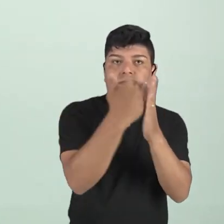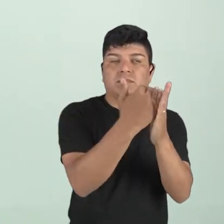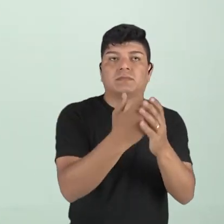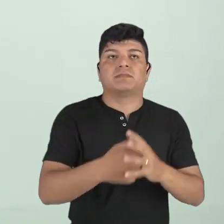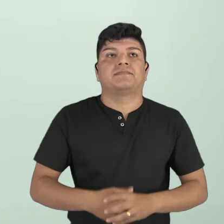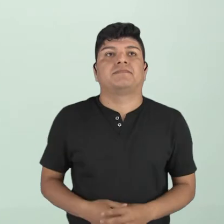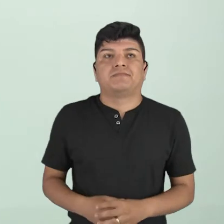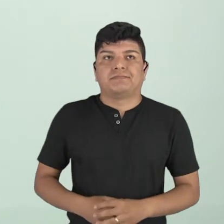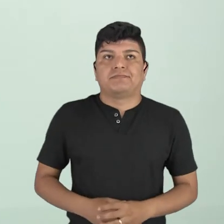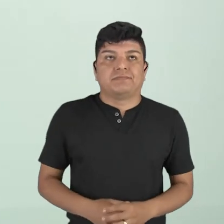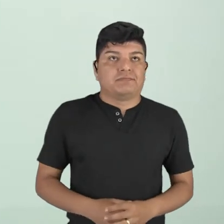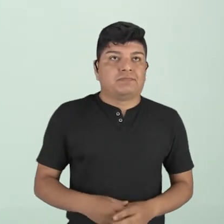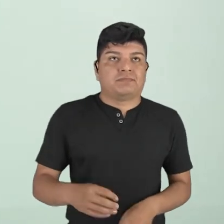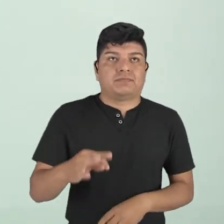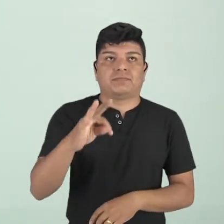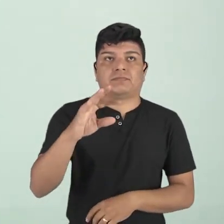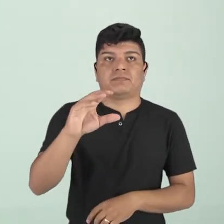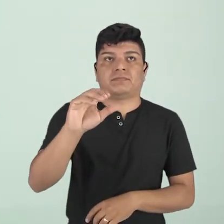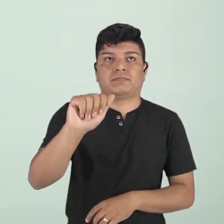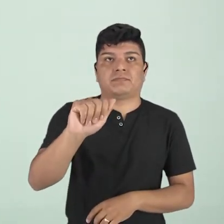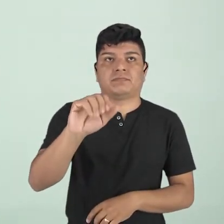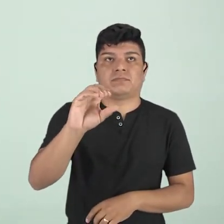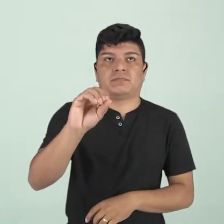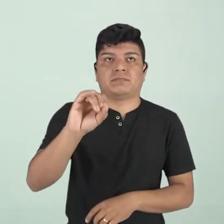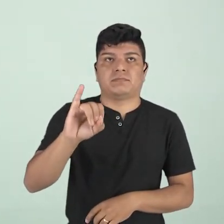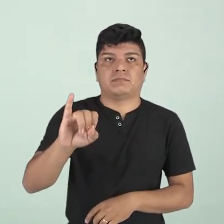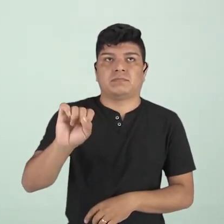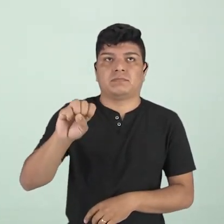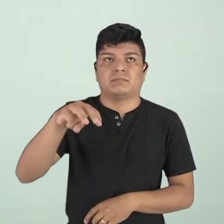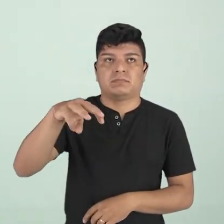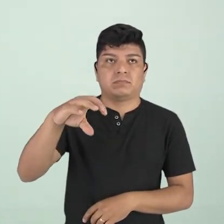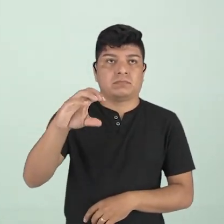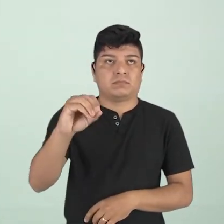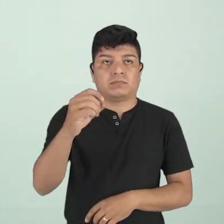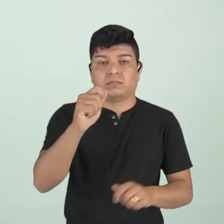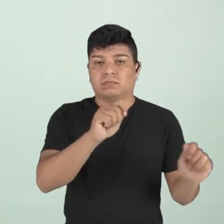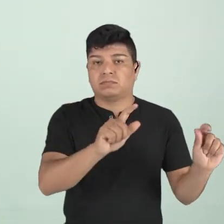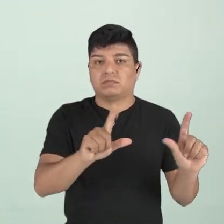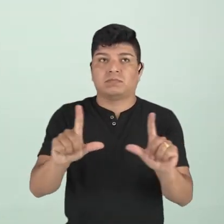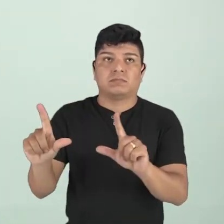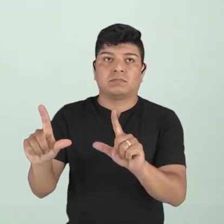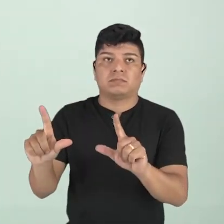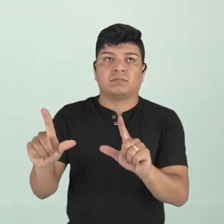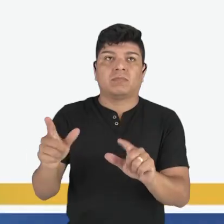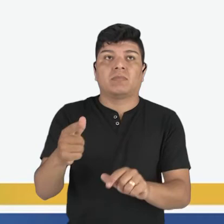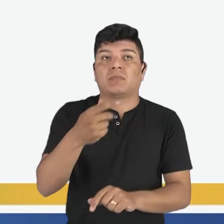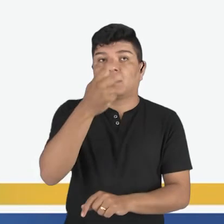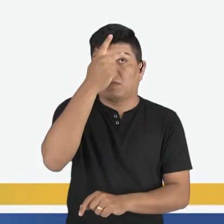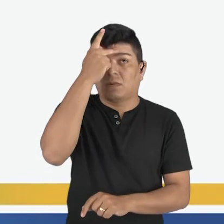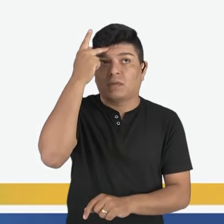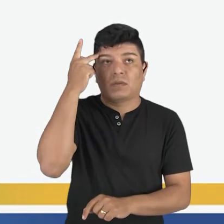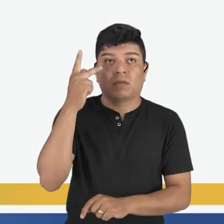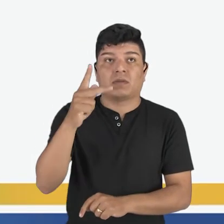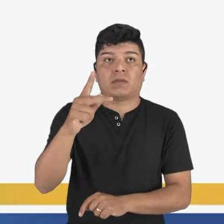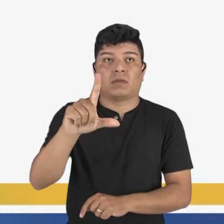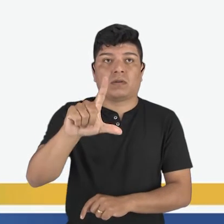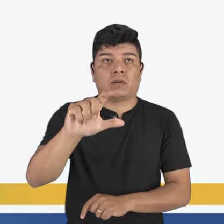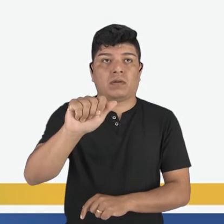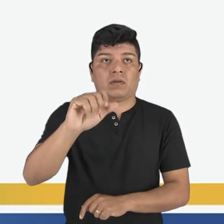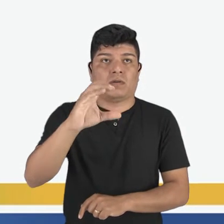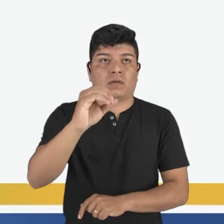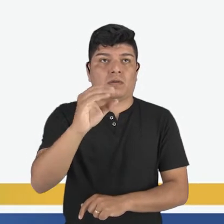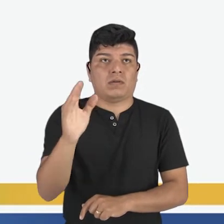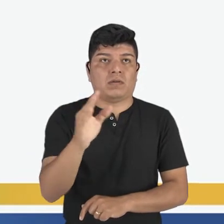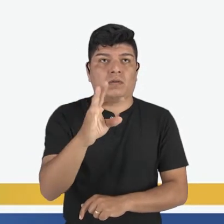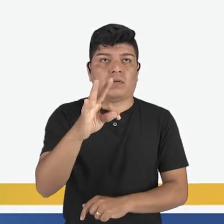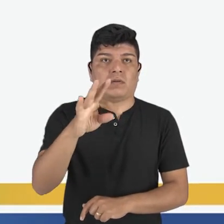No taoísmo, colocamos no slide uma imagem de Lao Tse. Essa imagem de Lao Tse